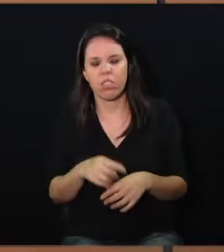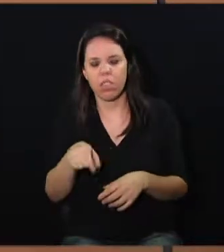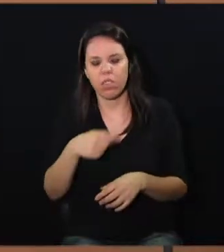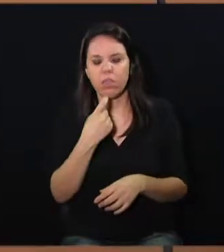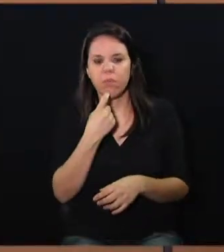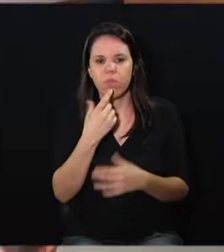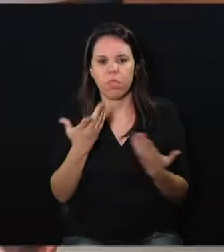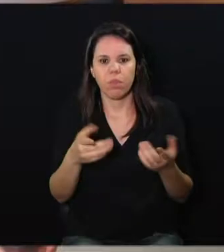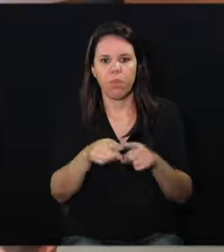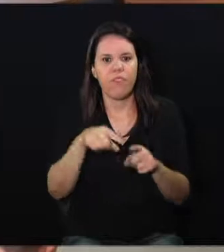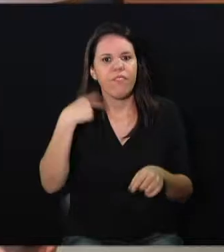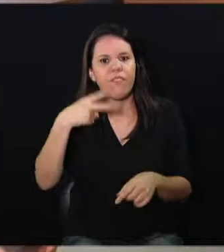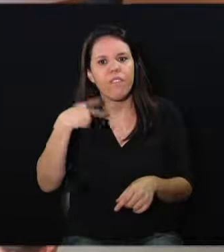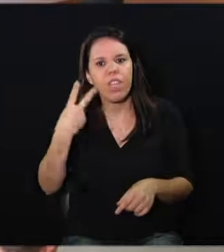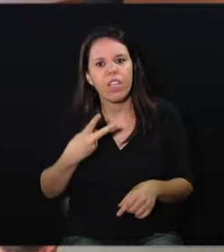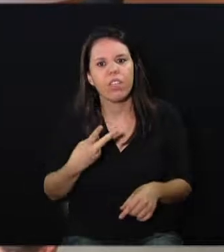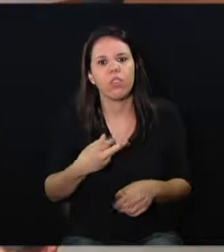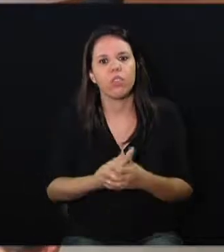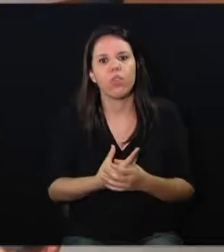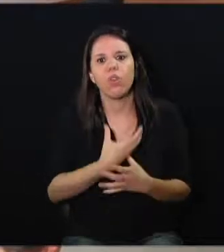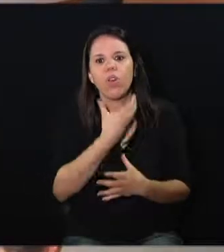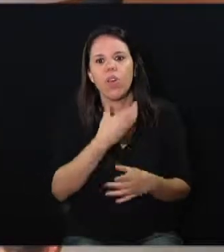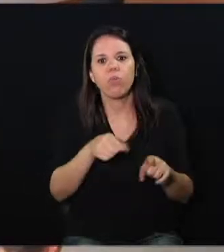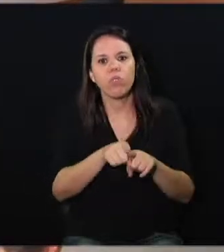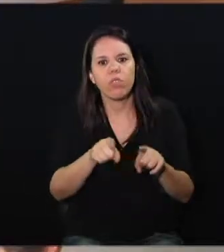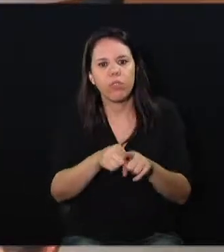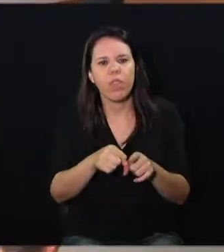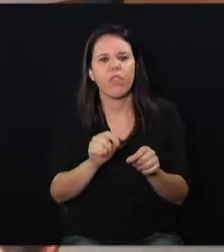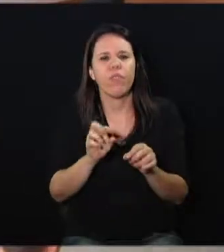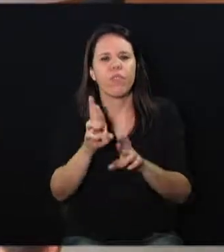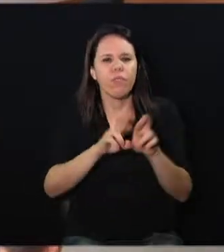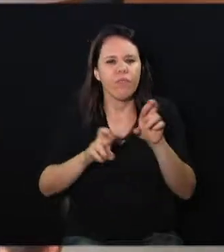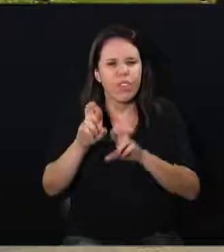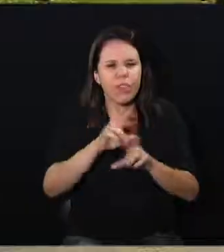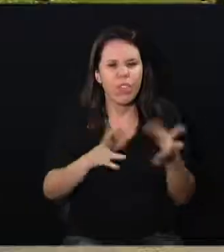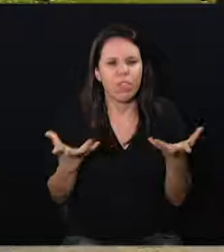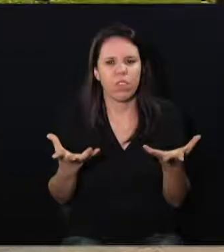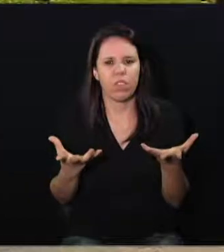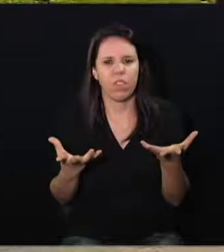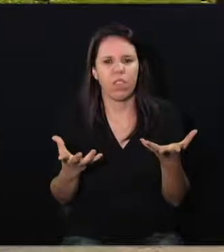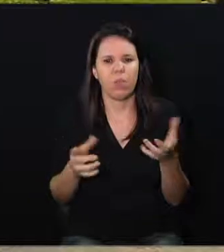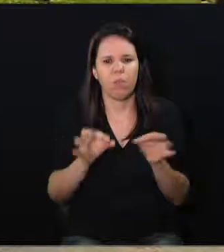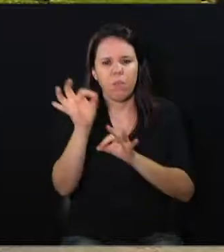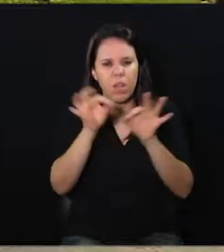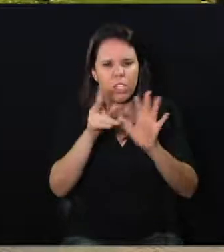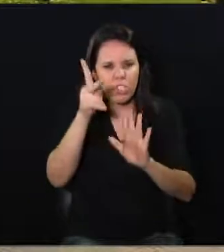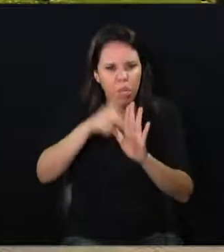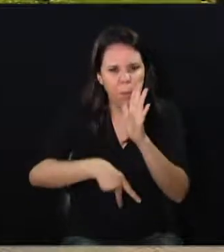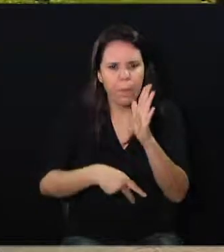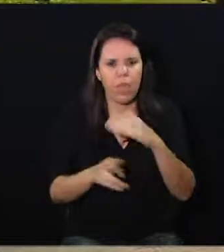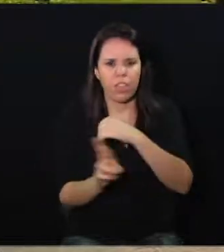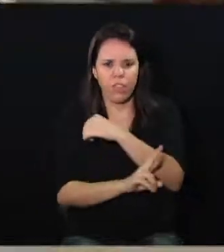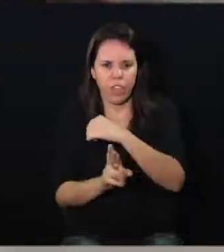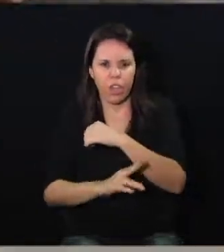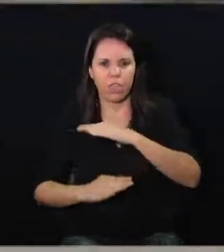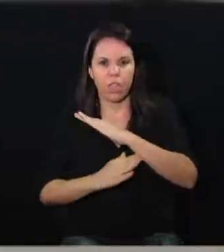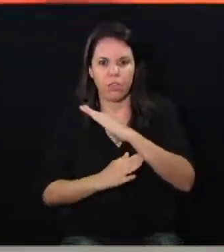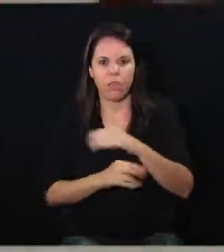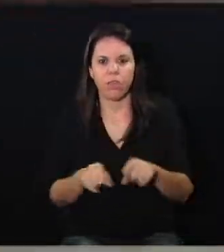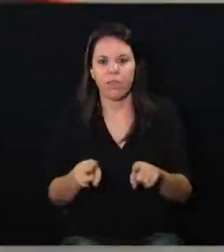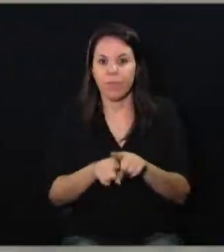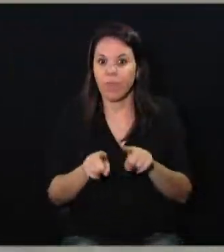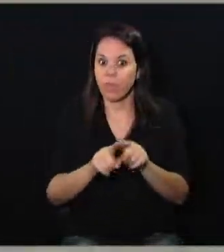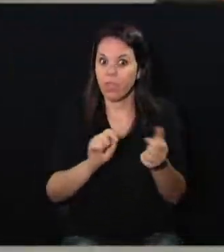Vereador Carmo Luiz faz balanço dos trabalhos da Comissão de Mobilidade Urbana e Planejamento Viário da Câmara. E